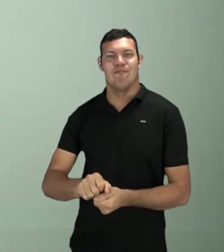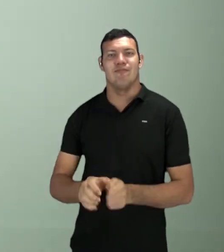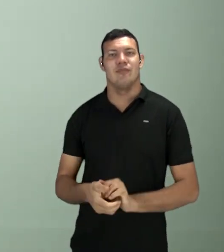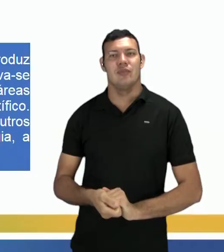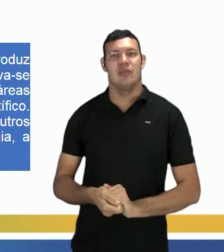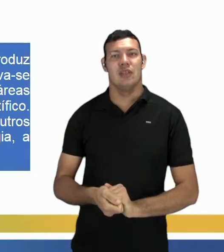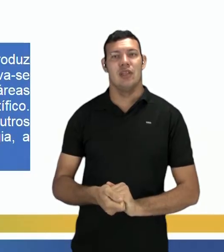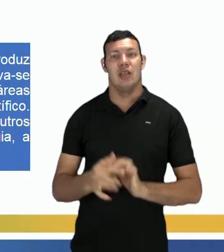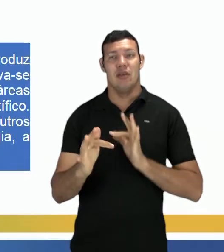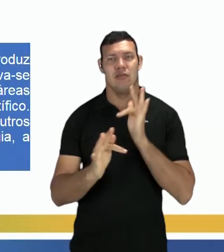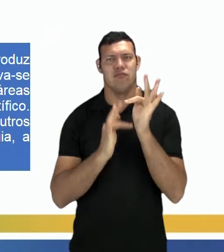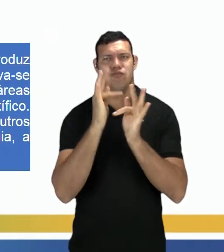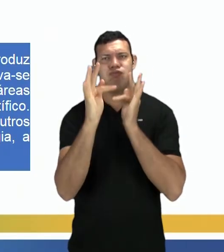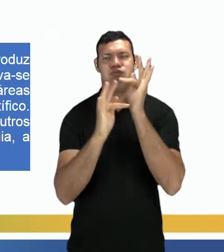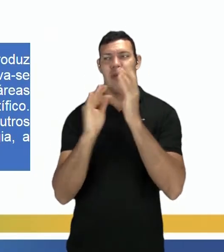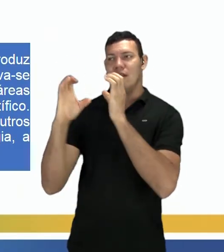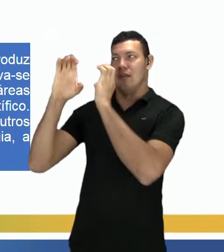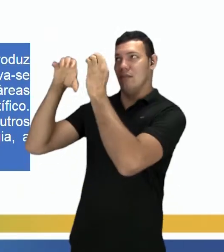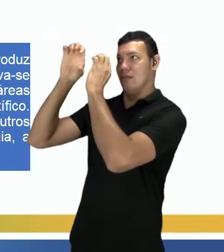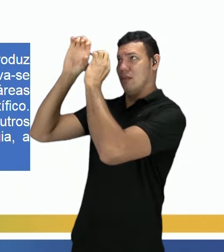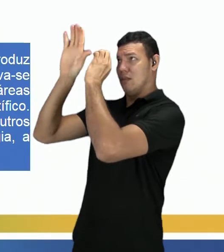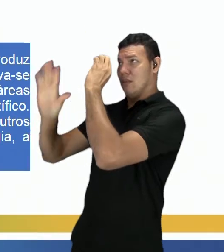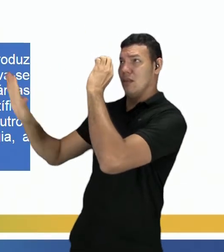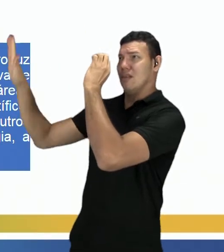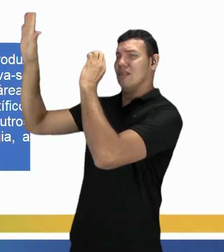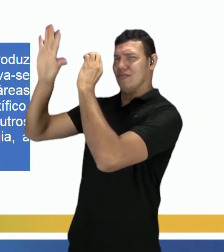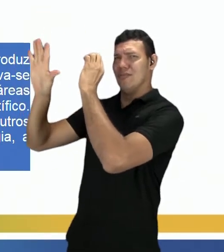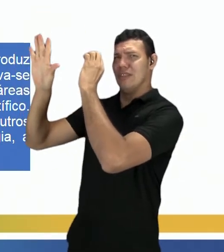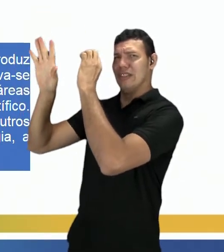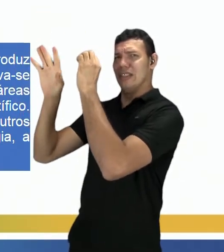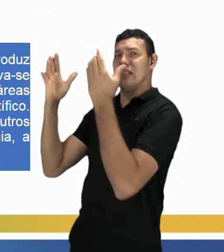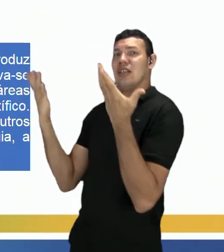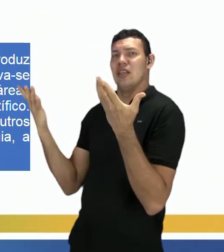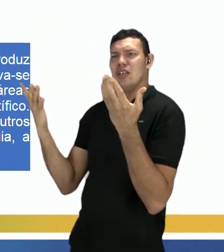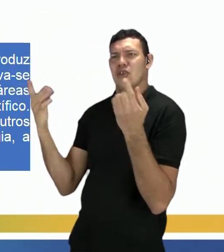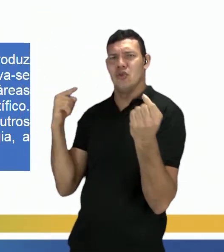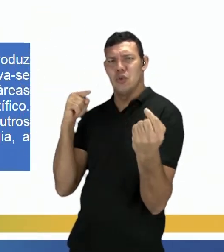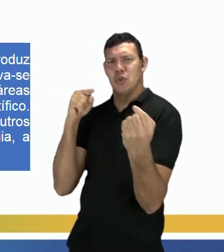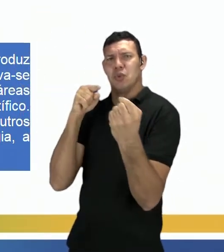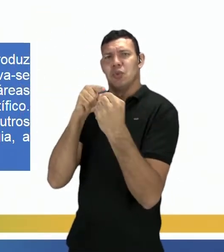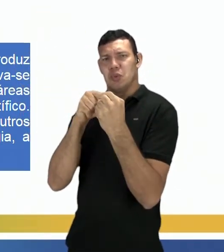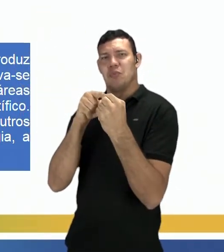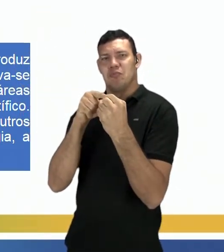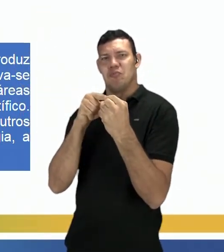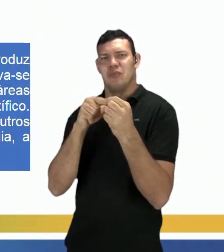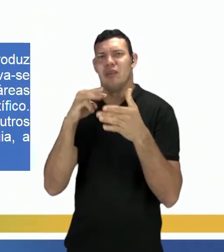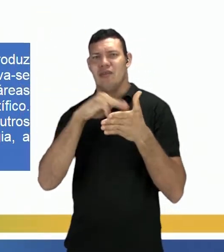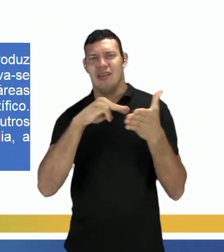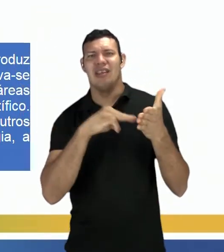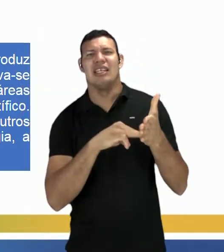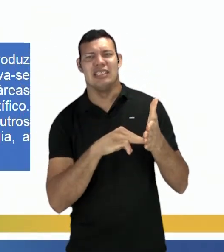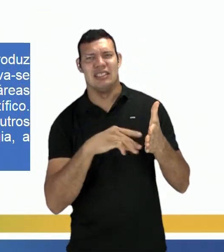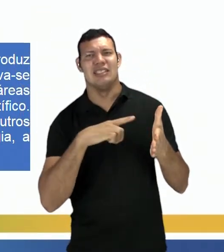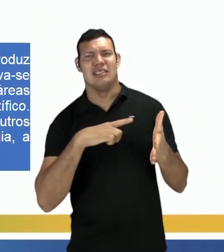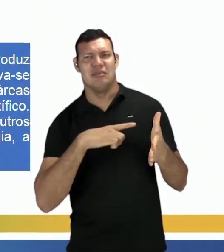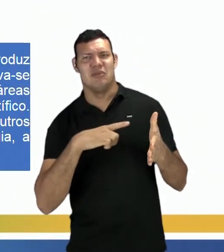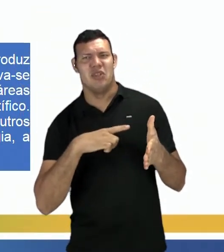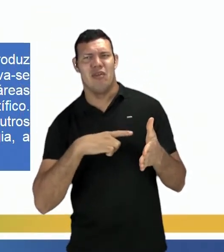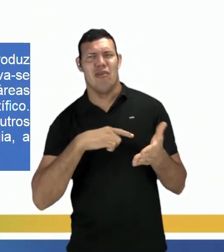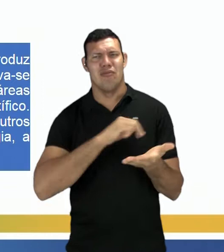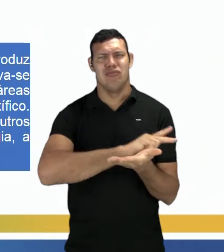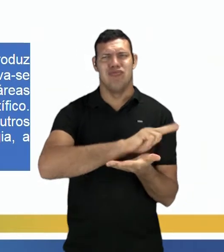Após a física e a astronomia, estabeleceram-se seus métodos, constituíram-se outras ciências, como a